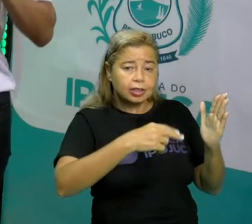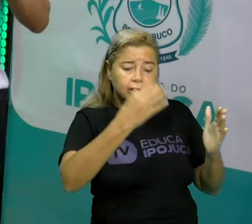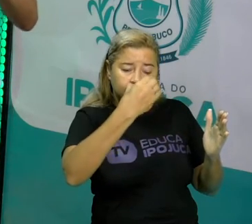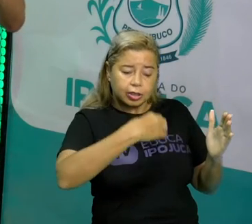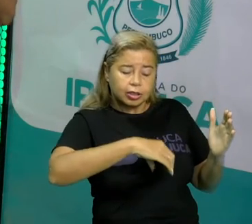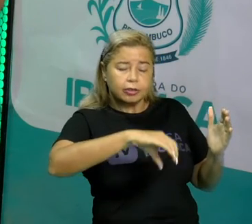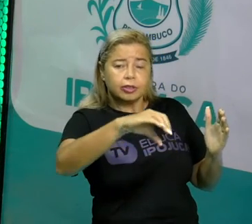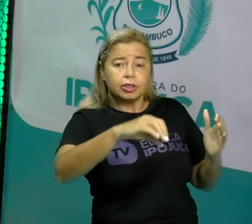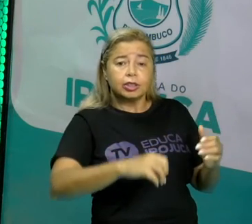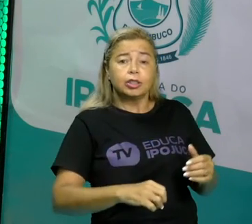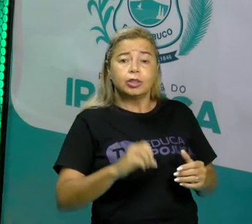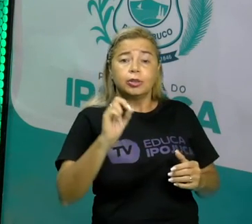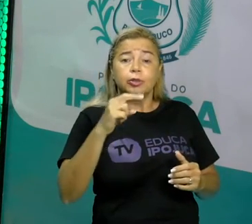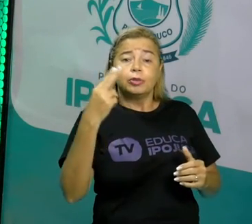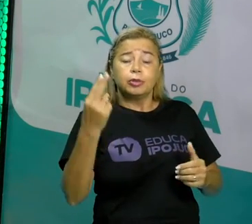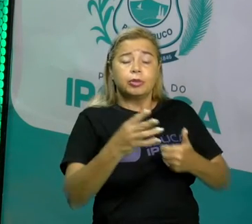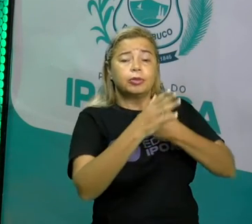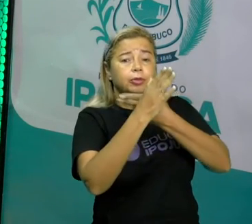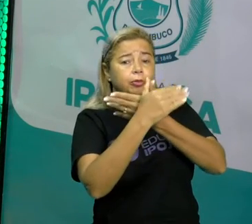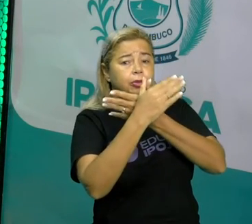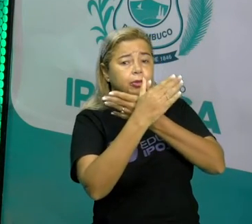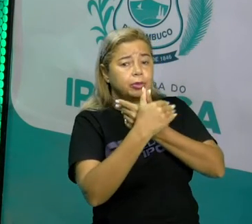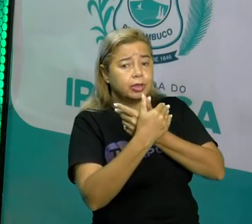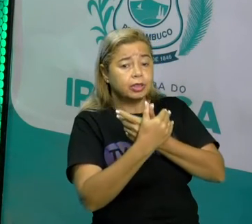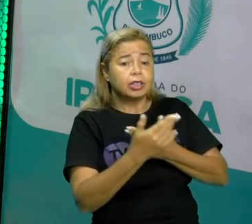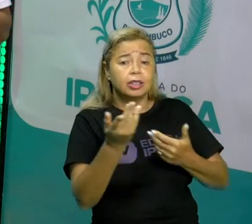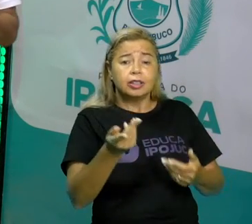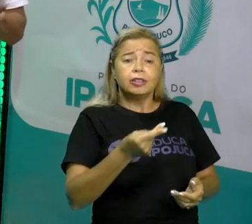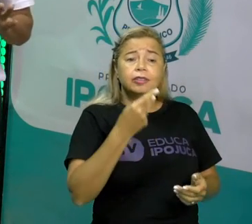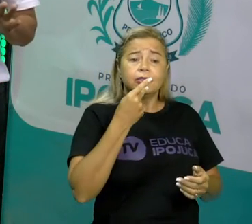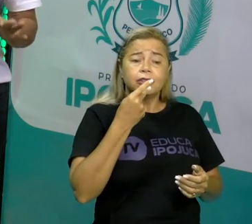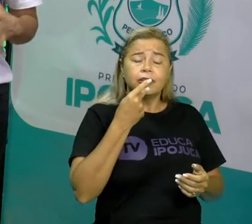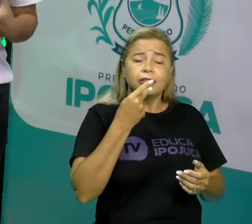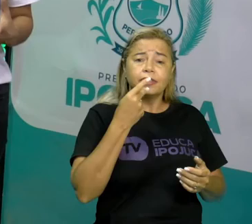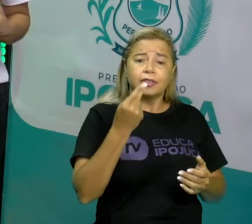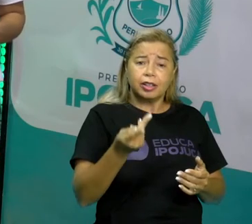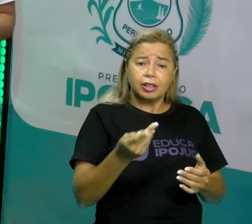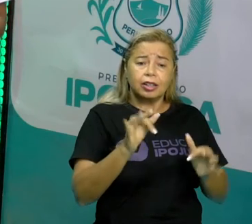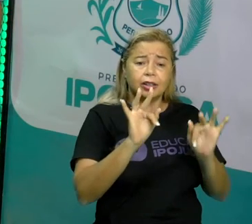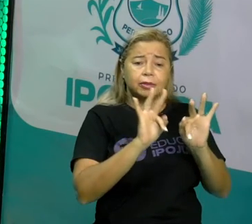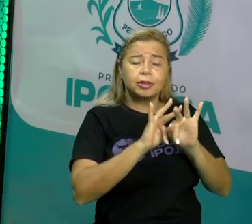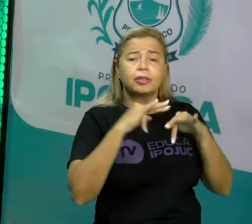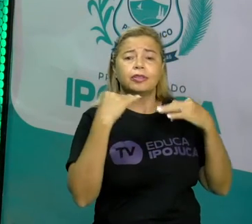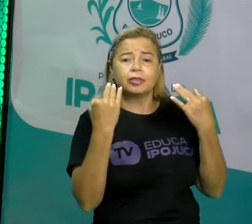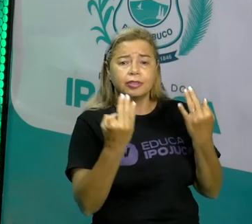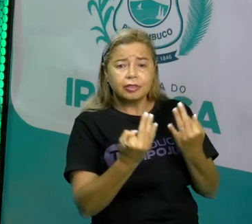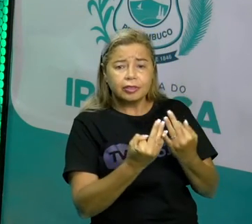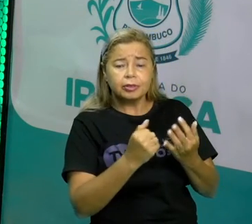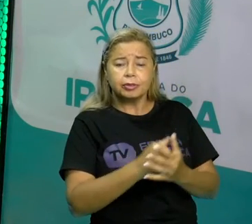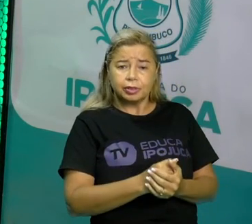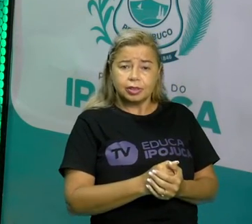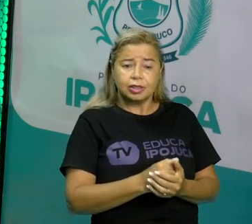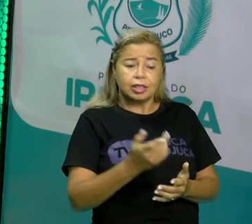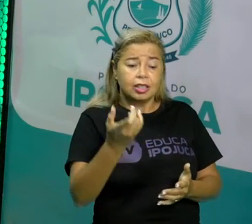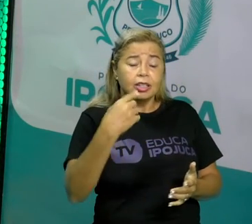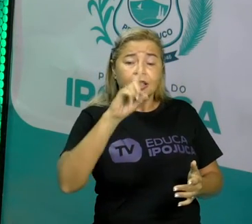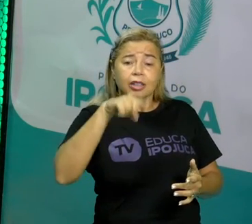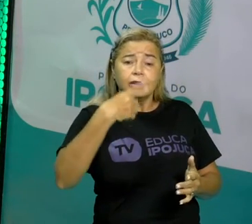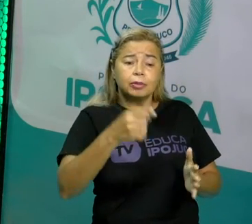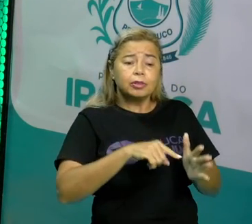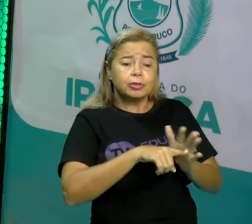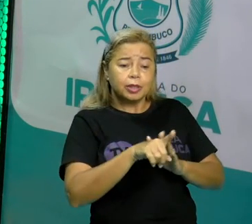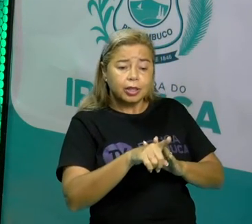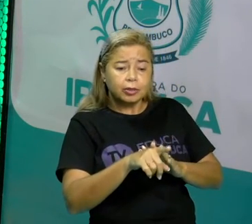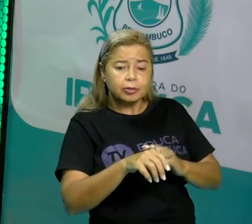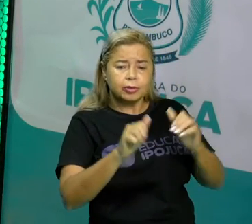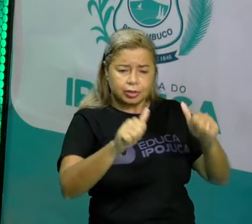borboletas e vai contar para alguém aí na sua casa. E ele vai entender se você está fazendo direitinho ou não. Por